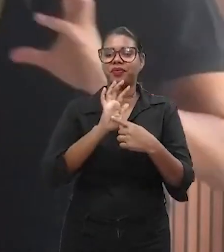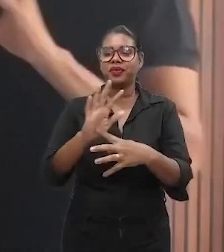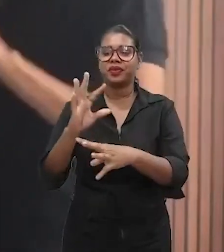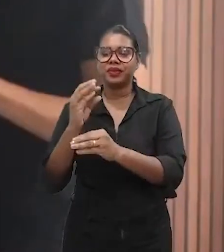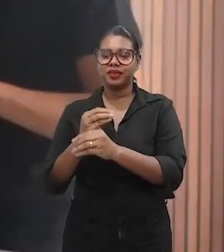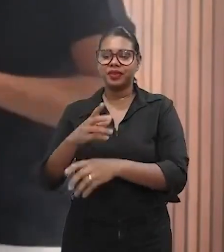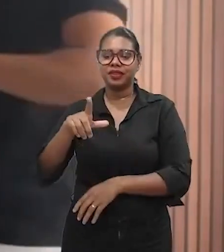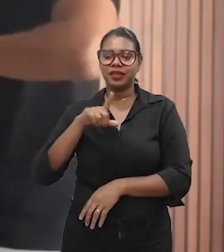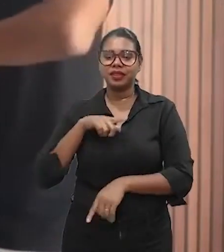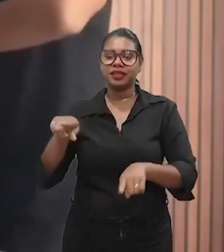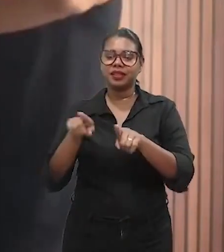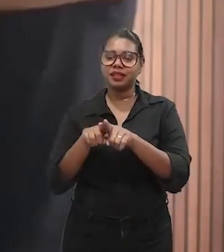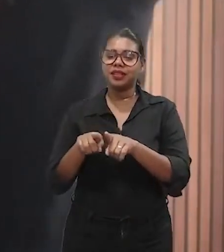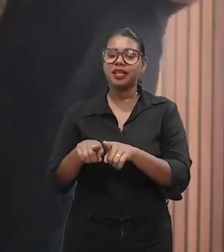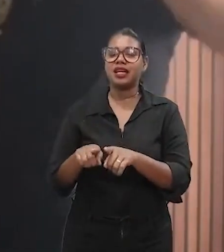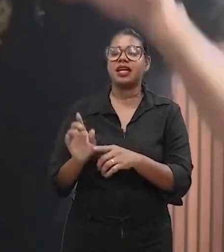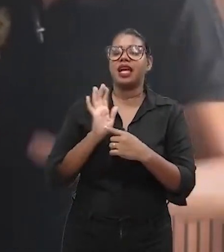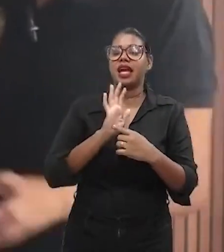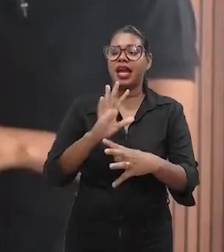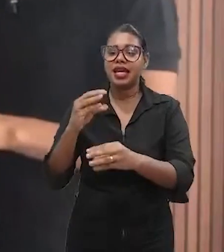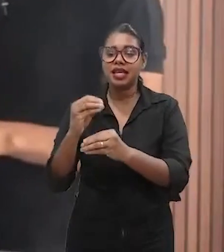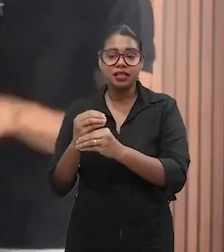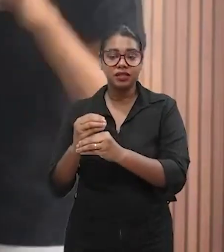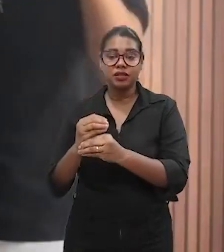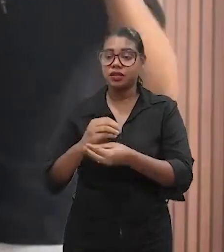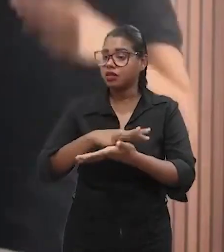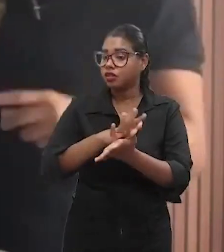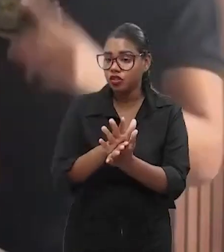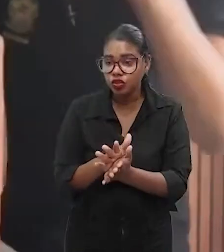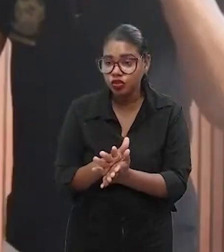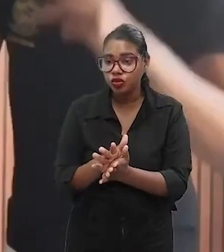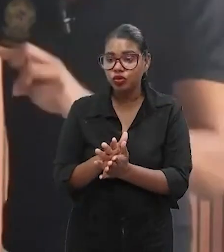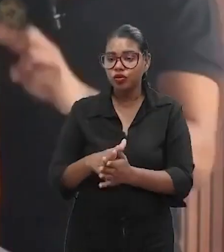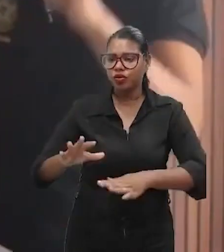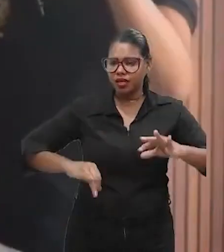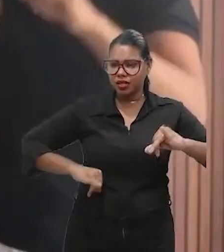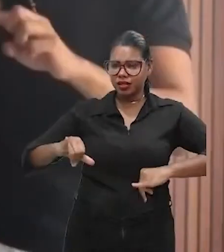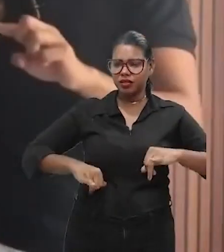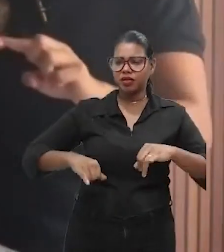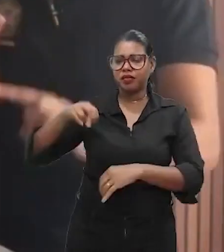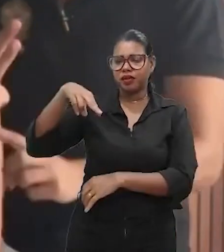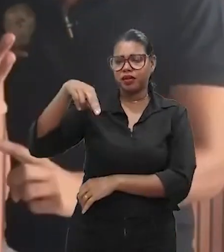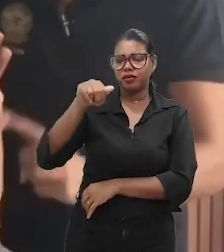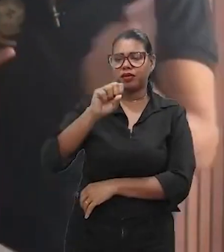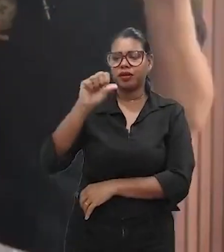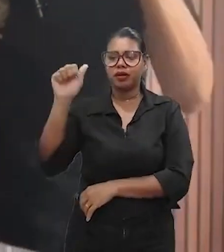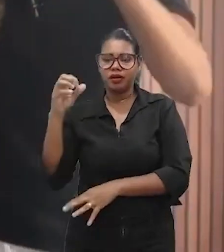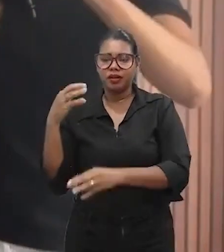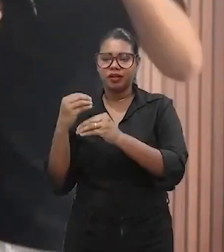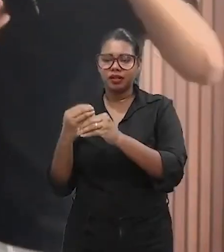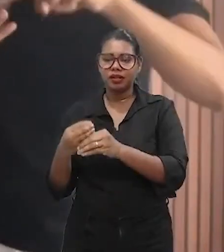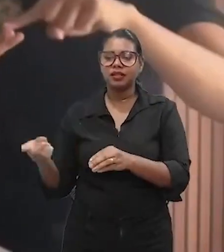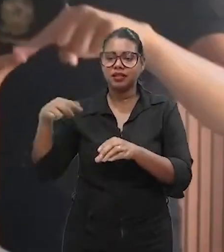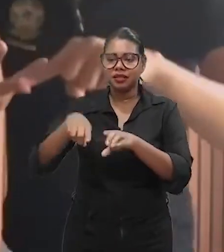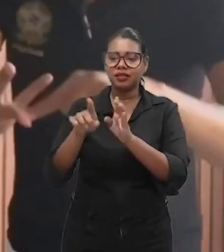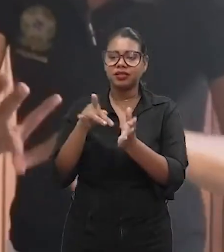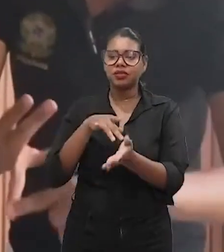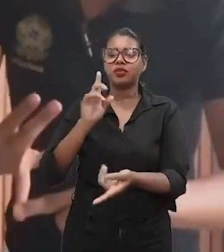tinha, e Nassau veio para exatamente acabar com essa agonia. Porque, olha, João Fernando